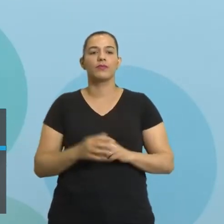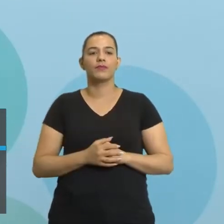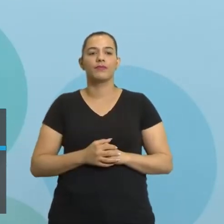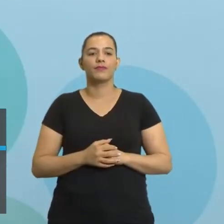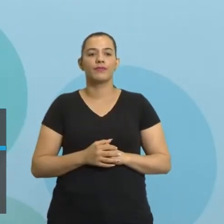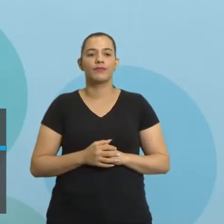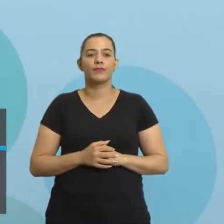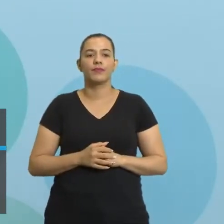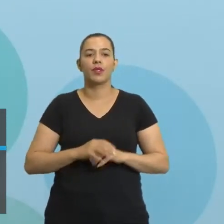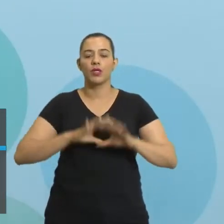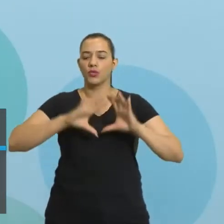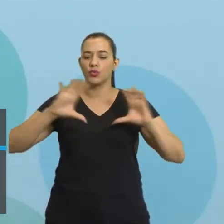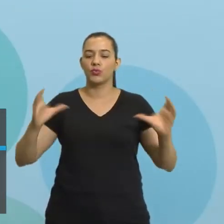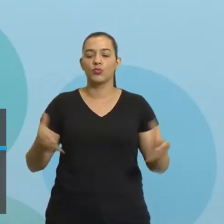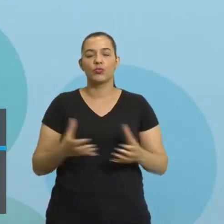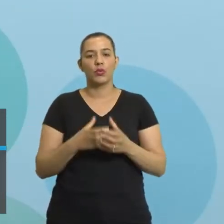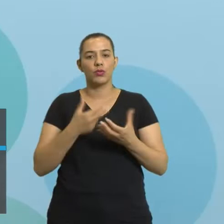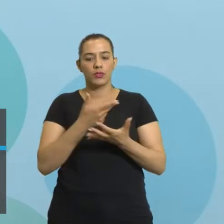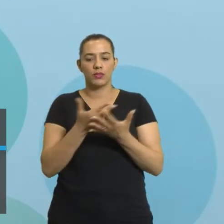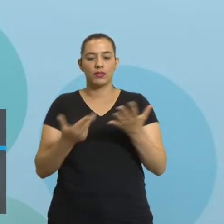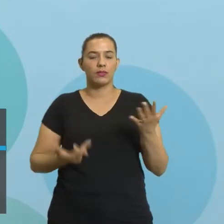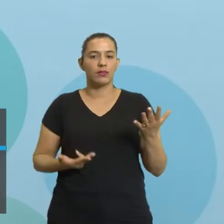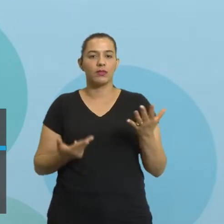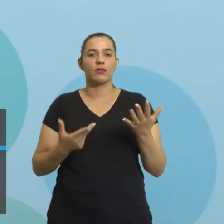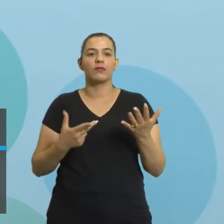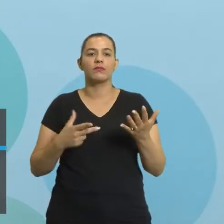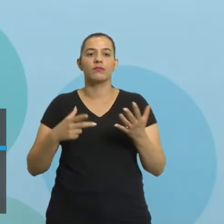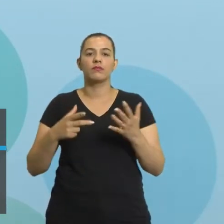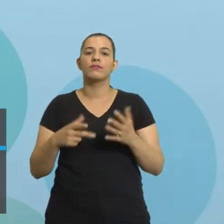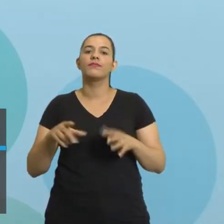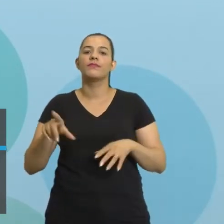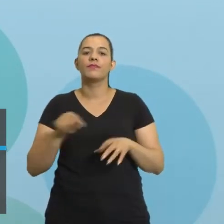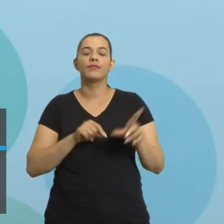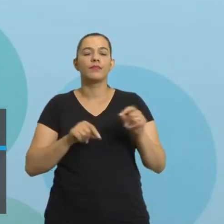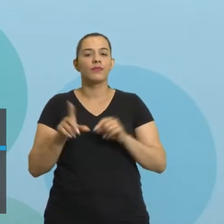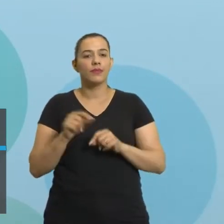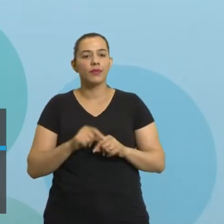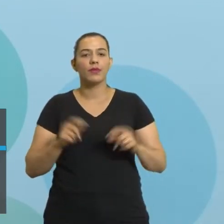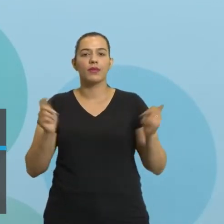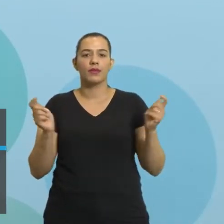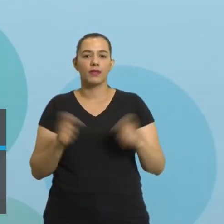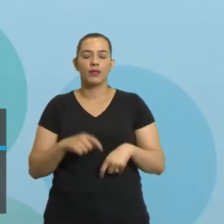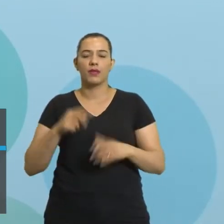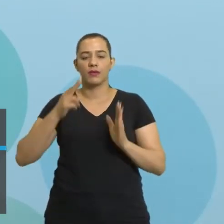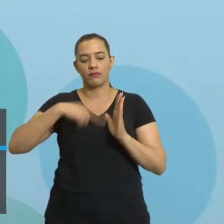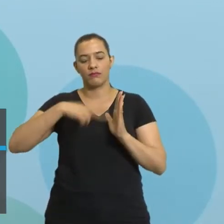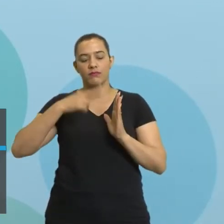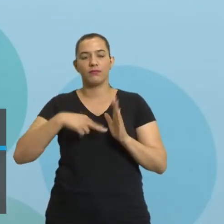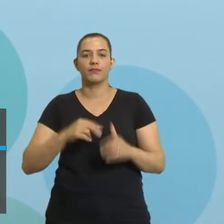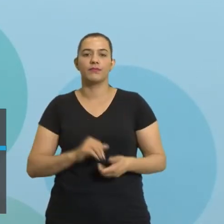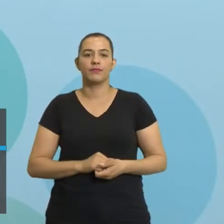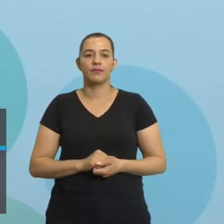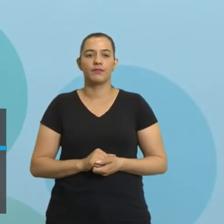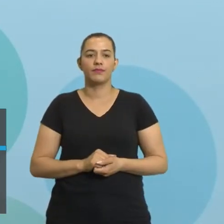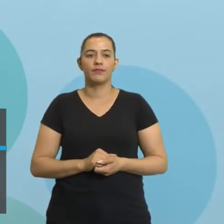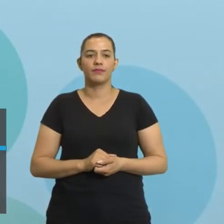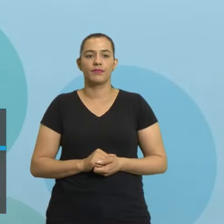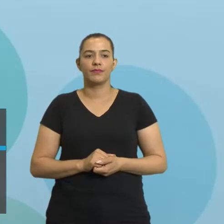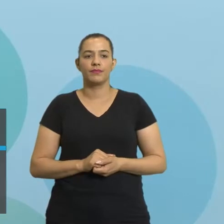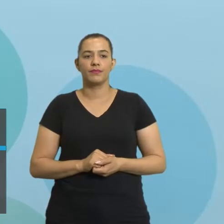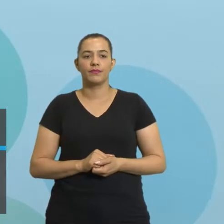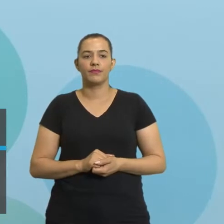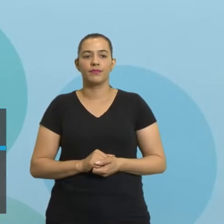A gente juntando todas essas características, a gente tem aí a competência leitura, tá?